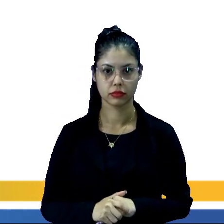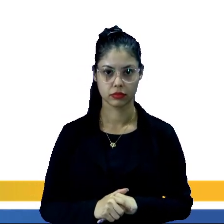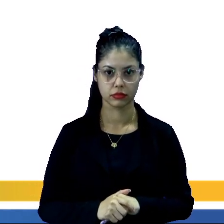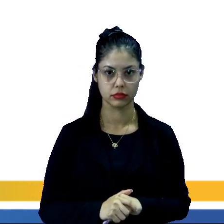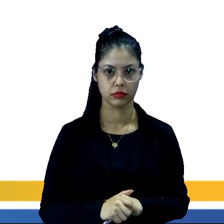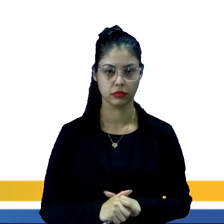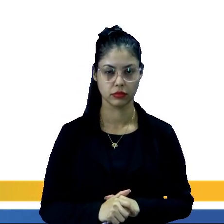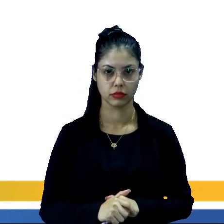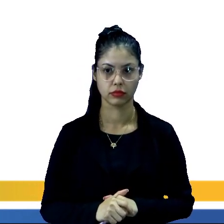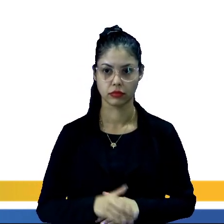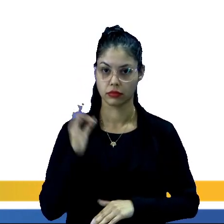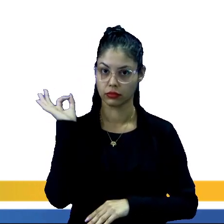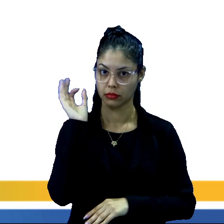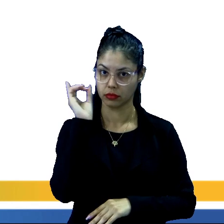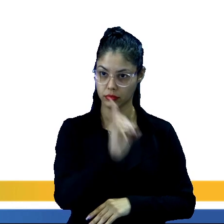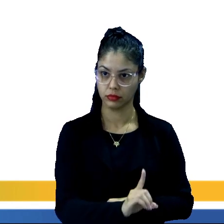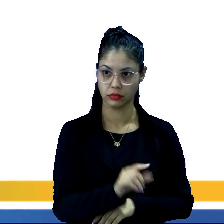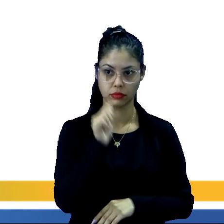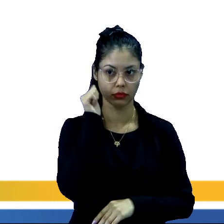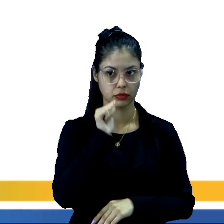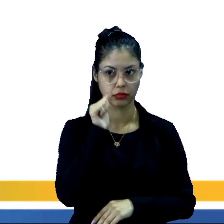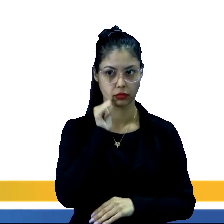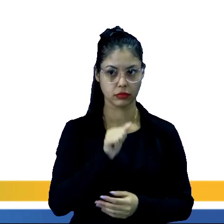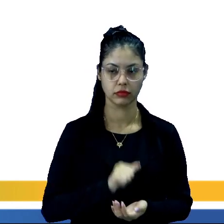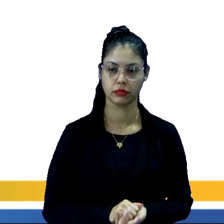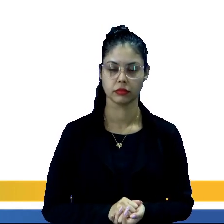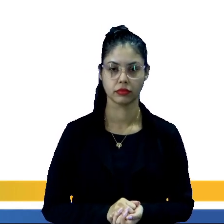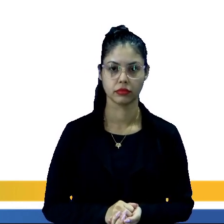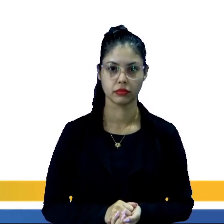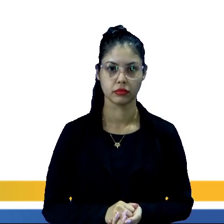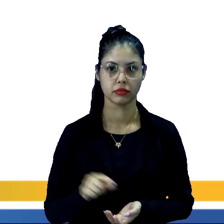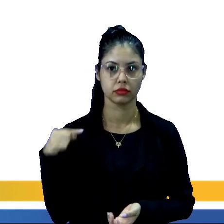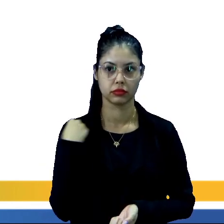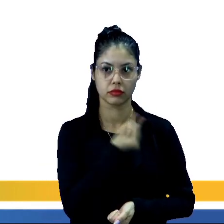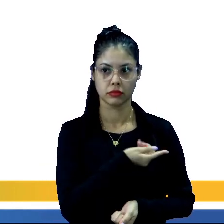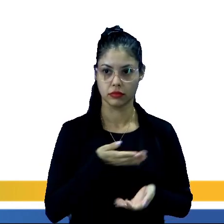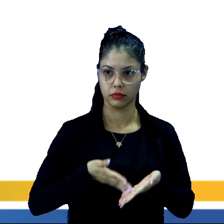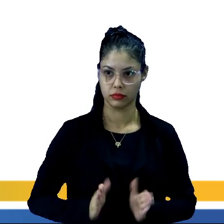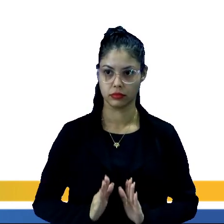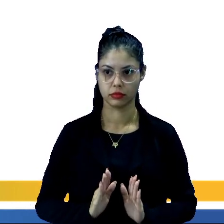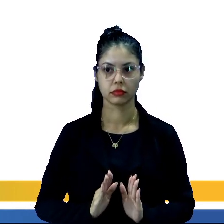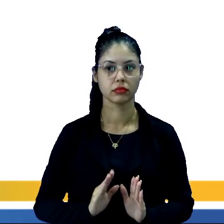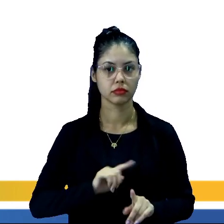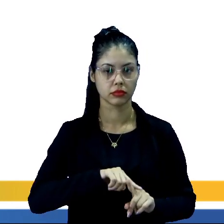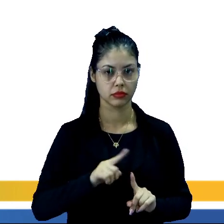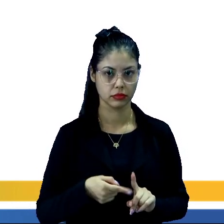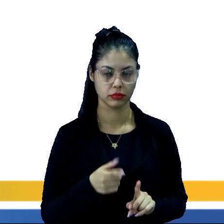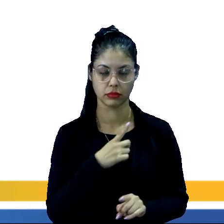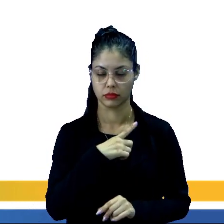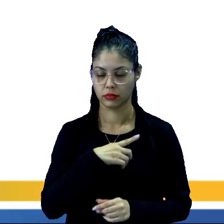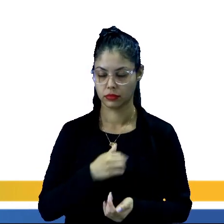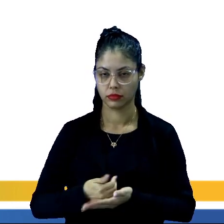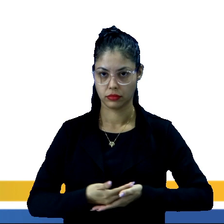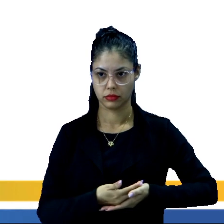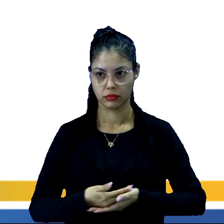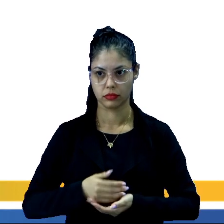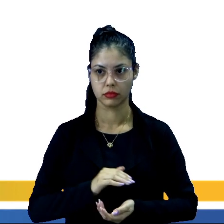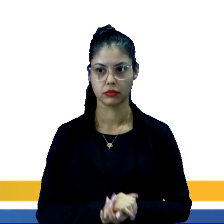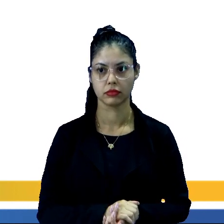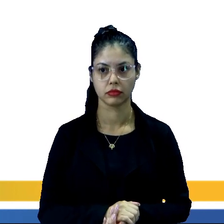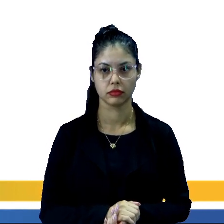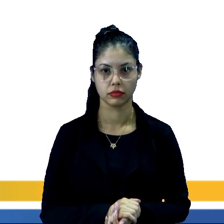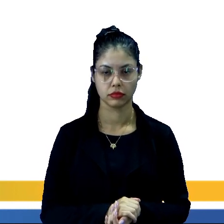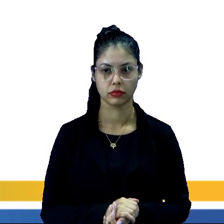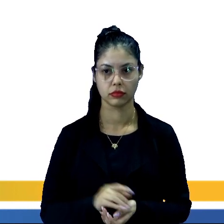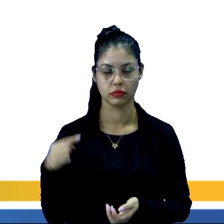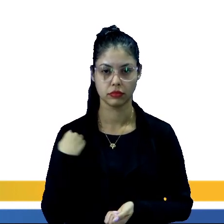retratada diretamente às mulheres, né? Então diz quem decide somos nós, né? Somos nós que parimos, né? Somos nós que temos o bebê, então